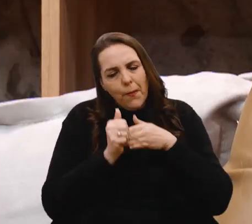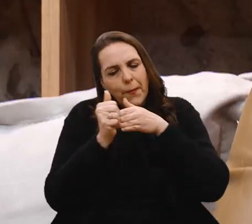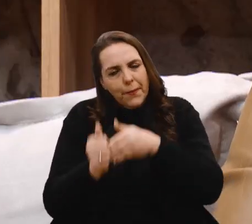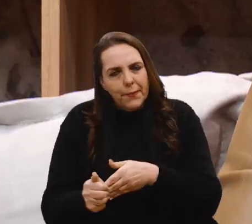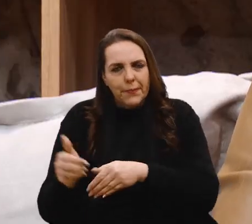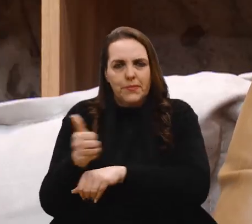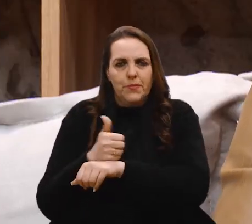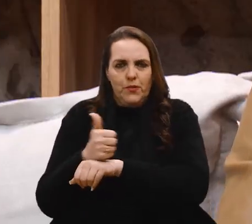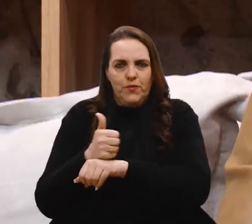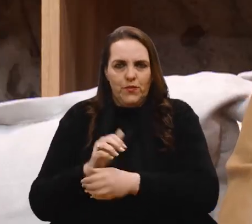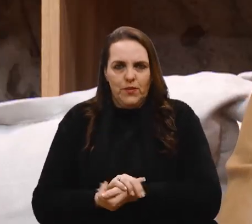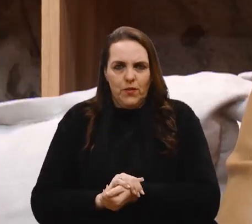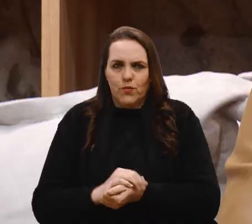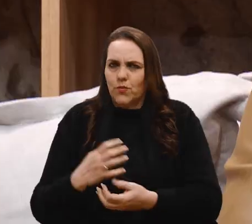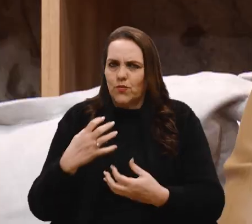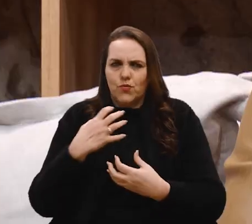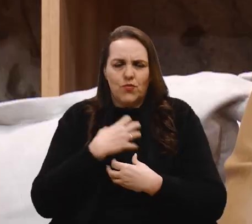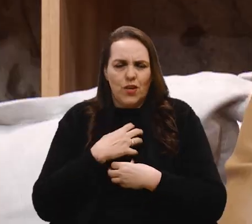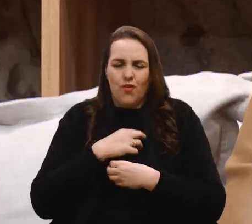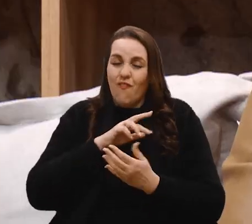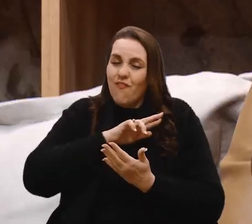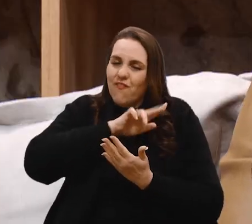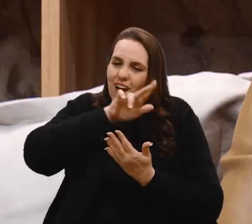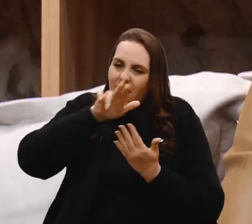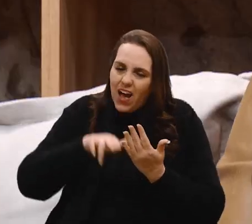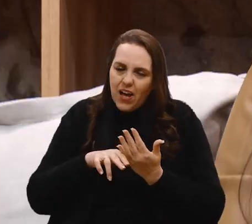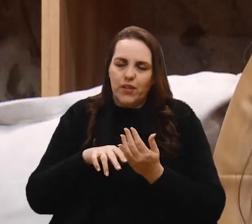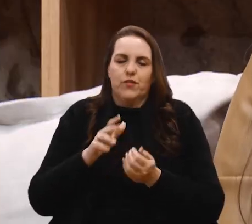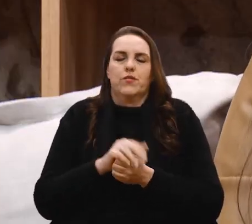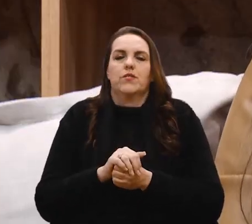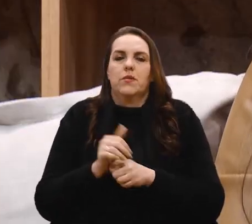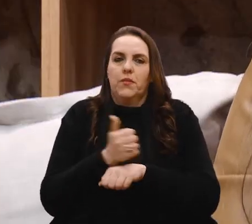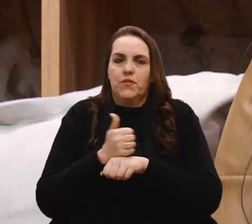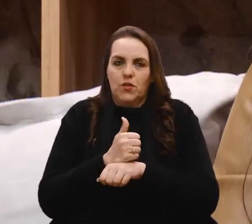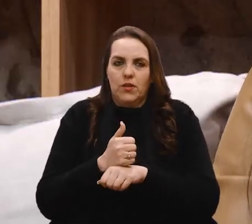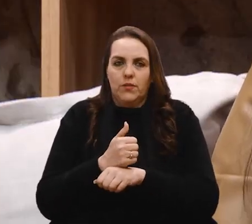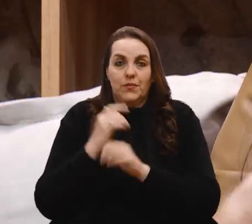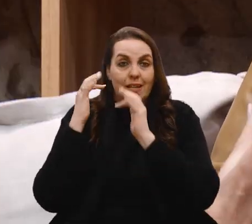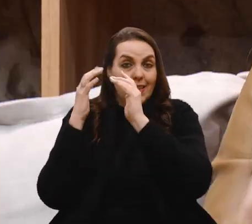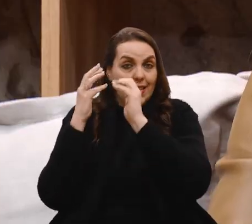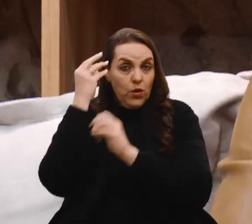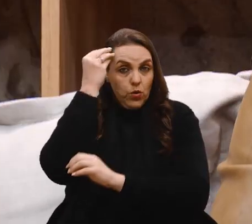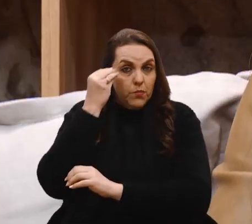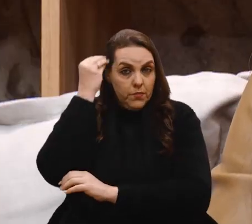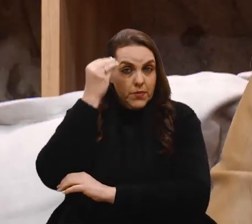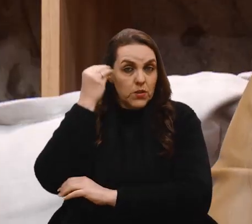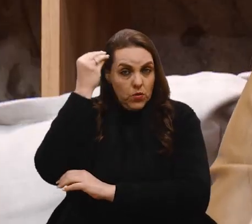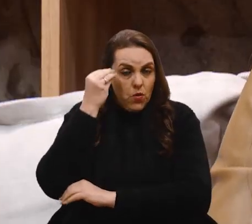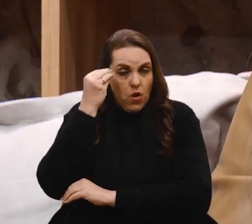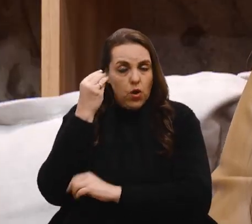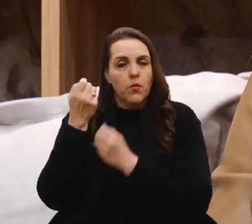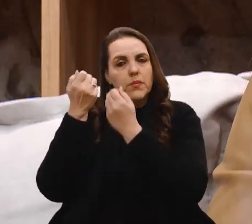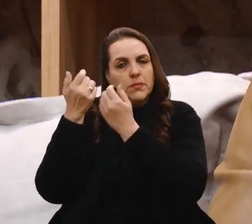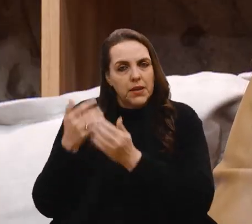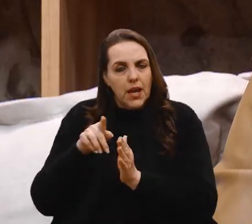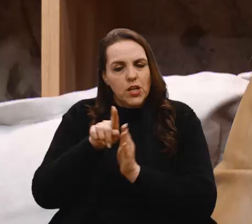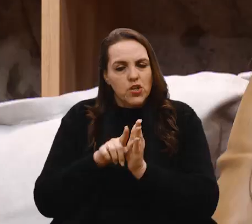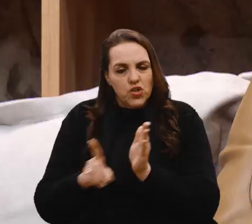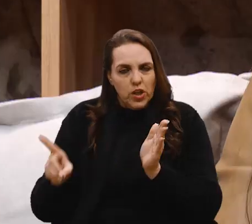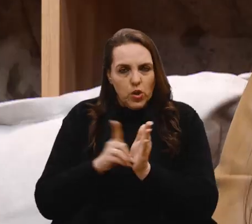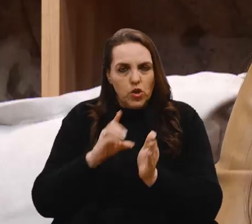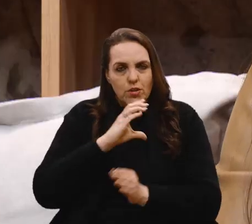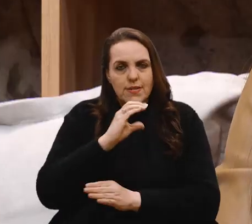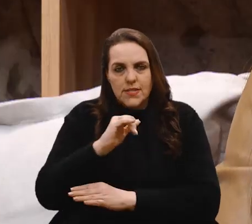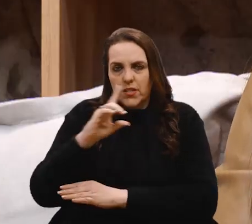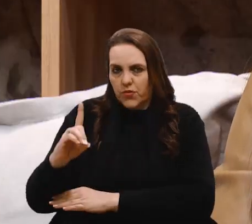né? E de forma bem multidisciplinar, né? O neuropsicólogo, que vem toda com a parte de diagnóstico, de CID,